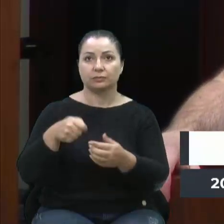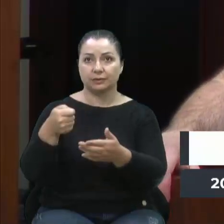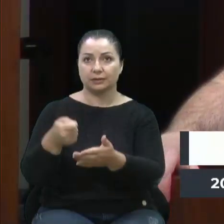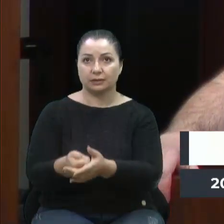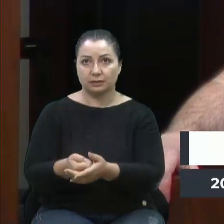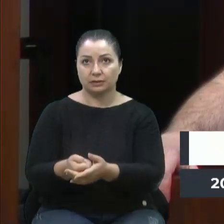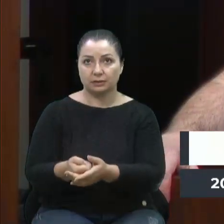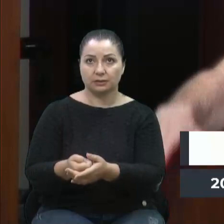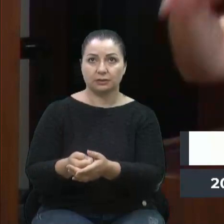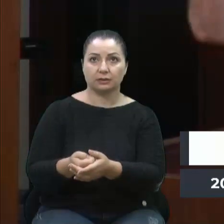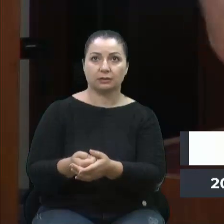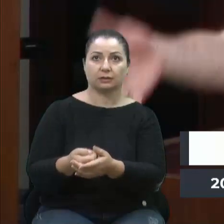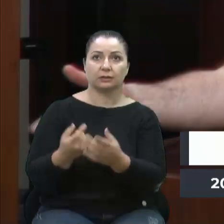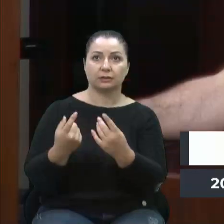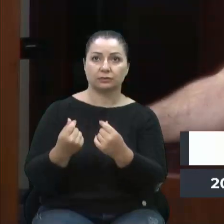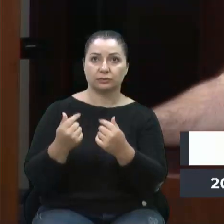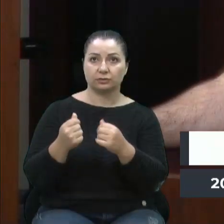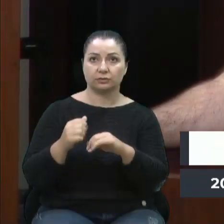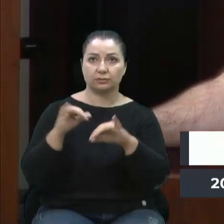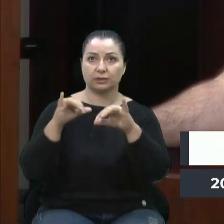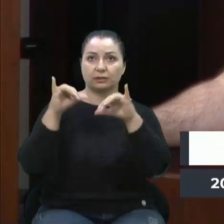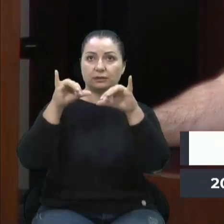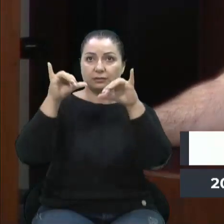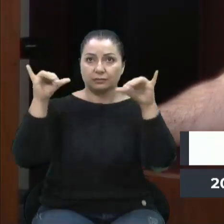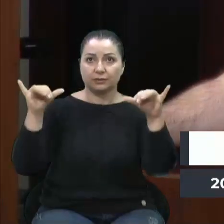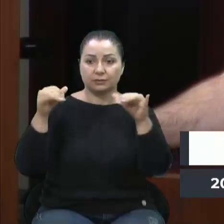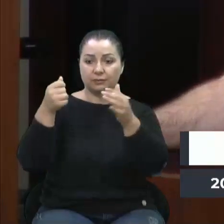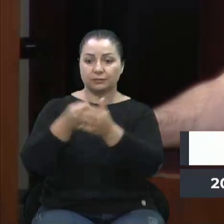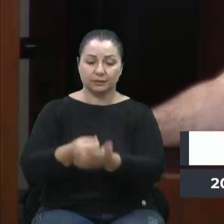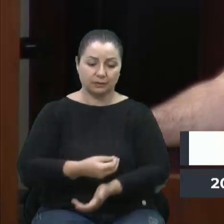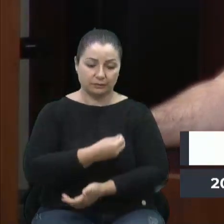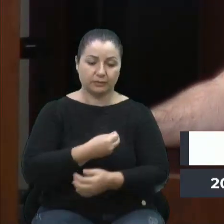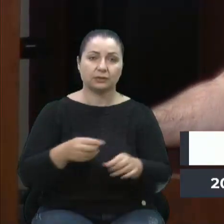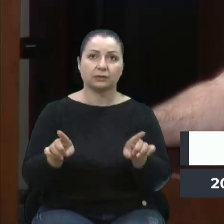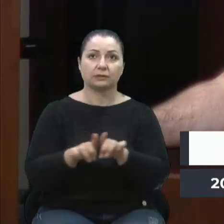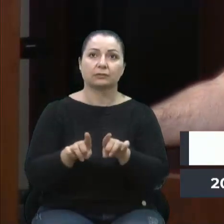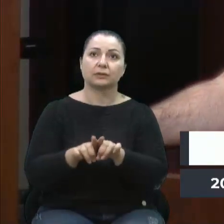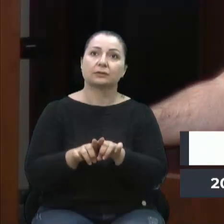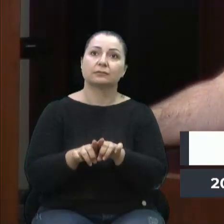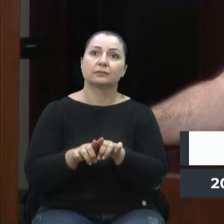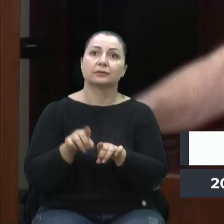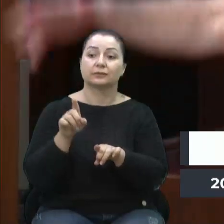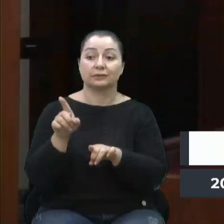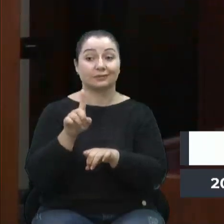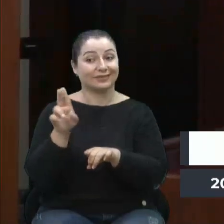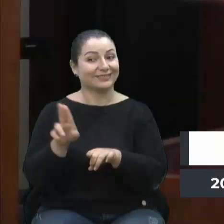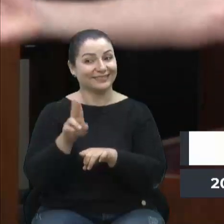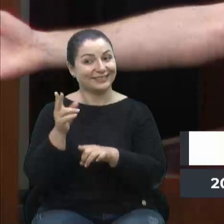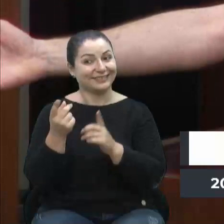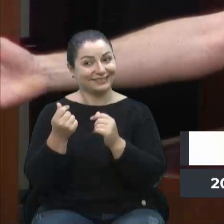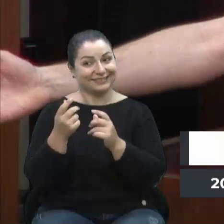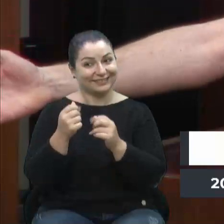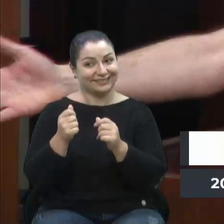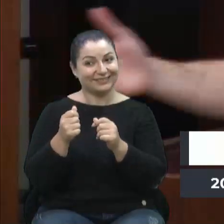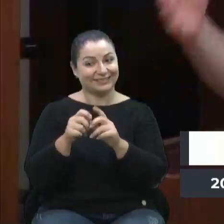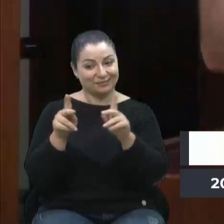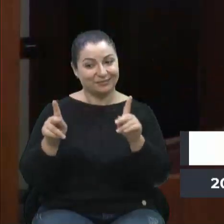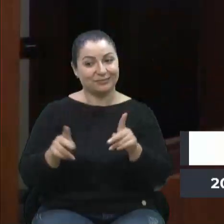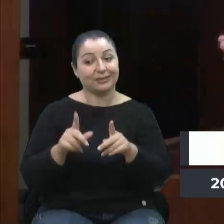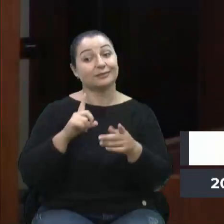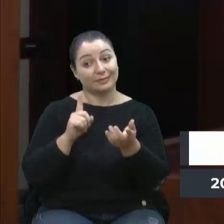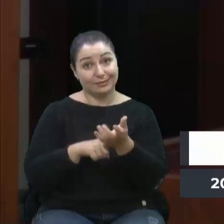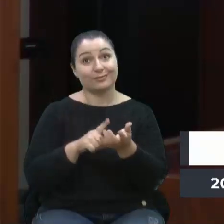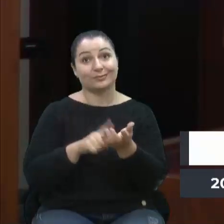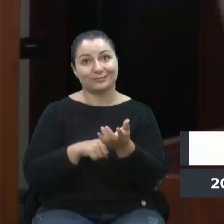para pagar a vida também? Então temos um compromisso que nas suas próximas campanhas não vai usar dinheiro público? Ah, então daí não tem o compromisso, entendeu? Então